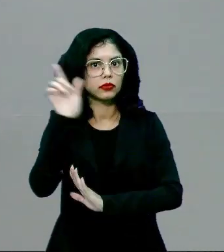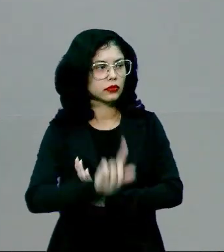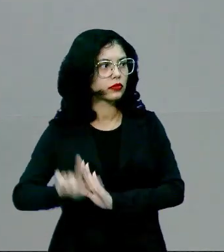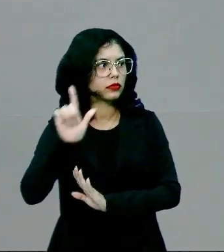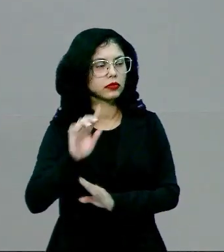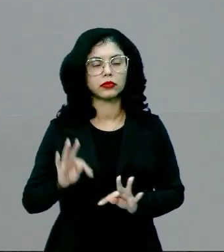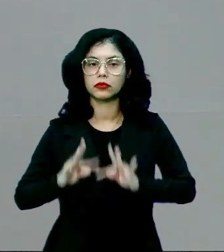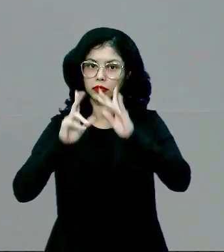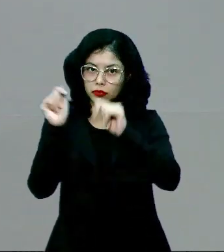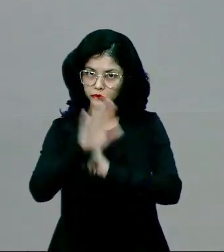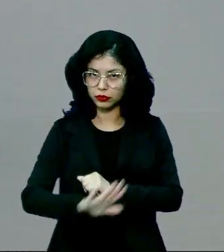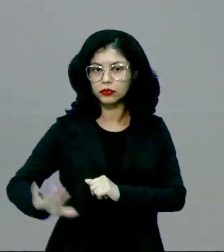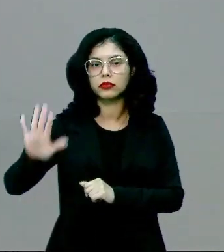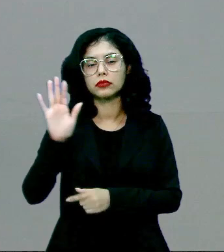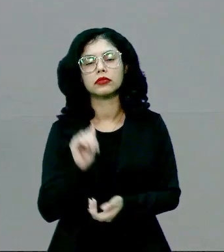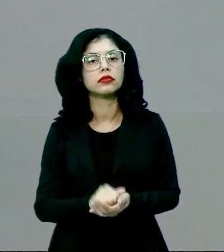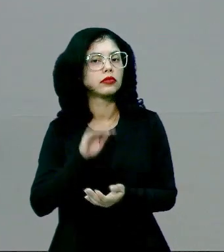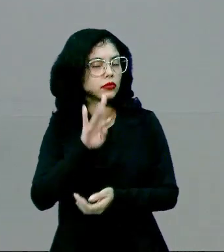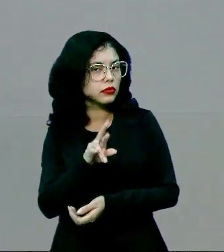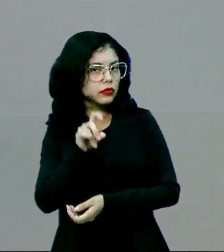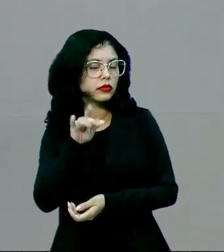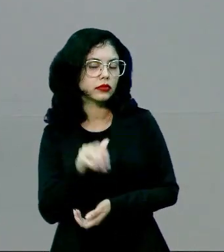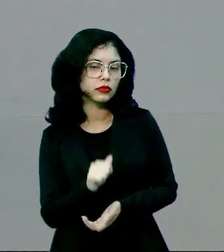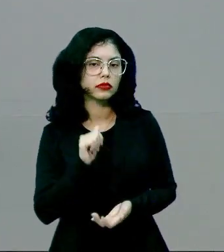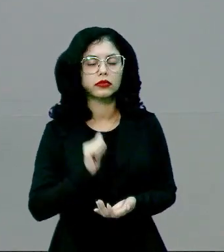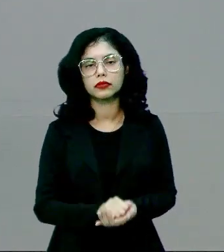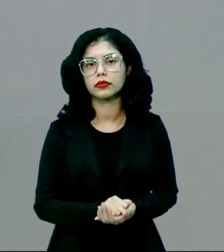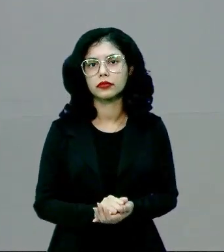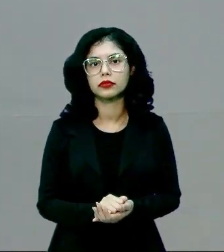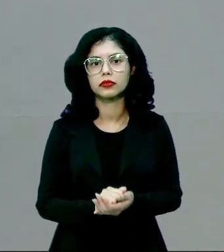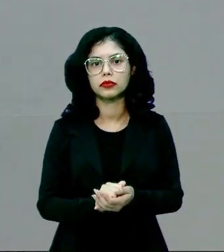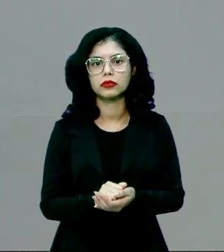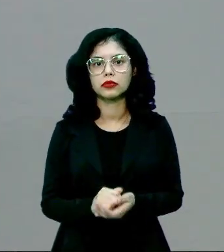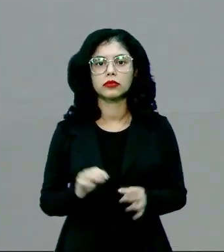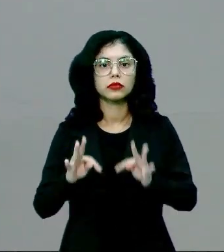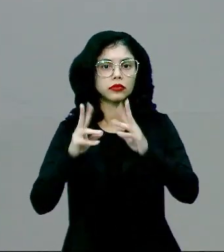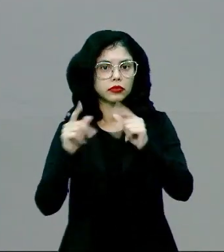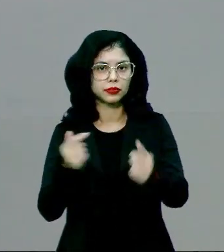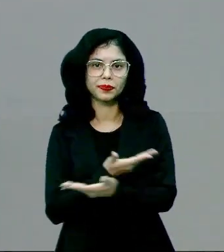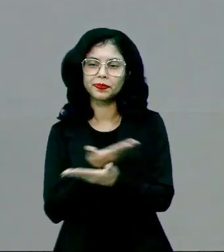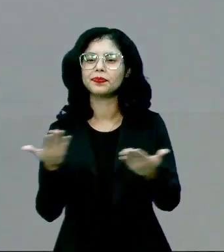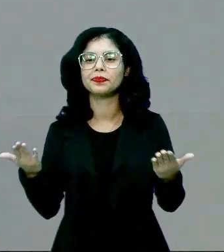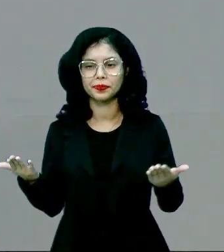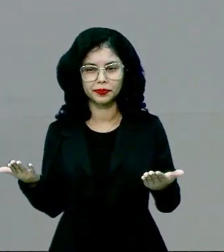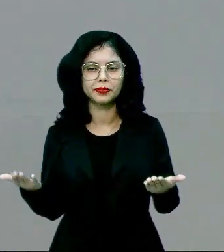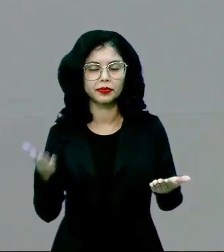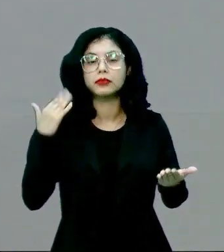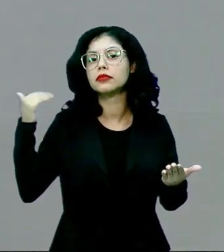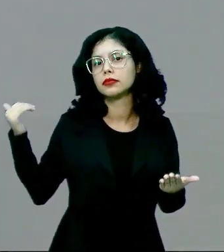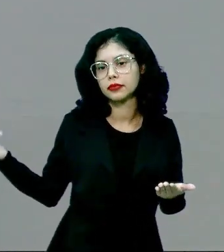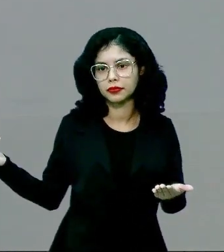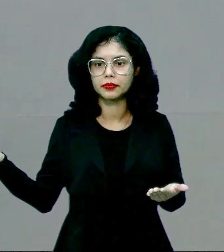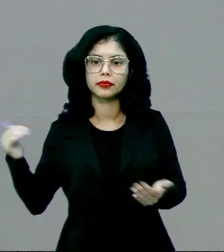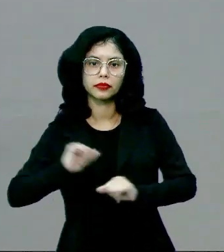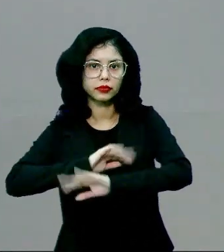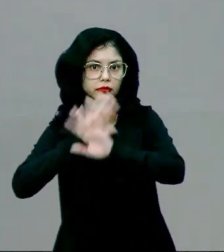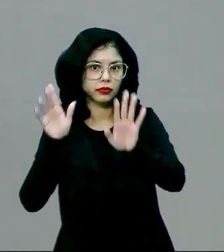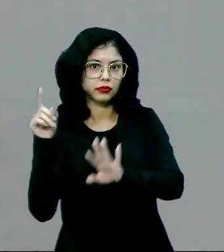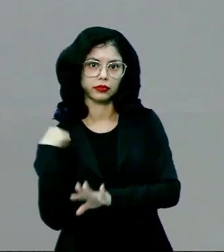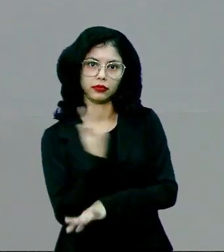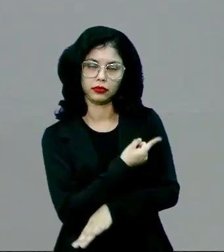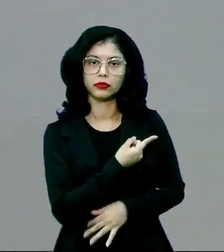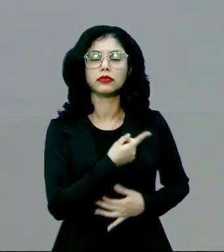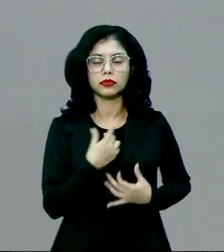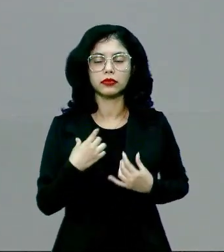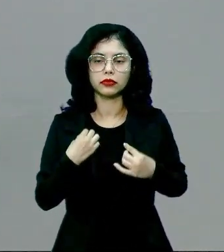literários isso vale para tudo né Tem biografia é de quase todo mundo aí né que que é famoso claro nós